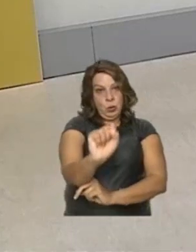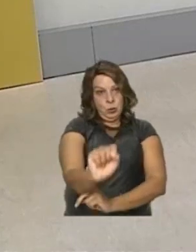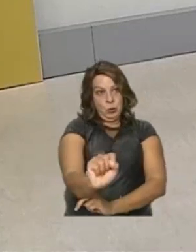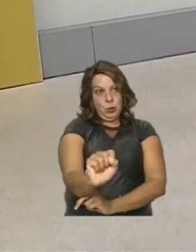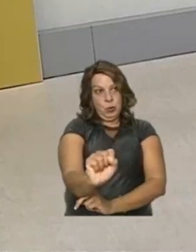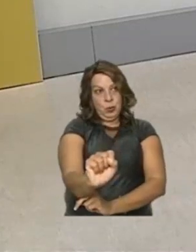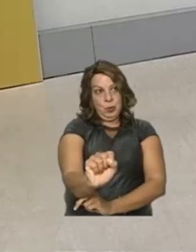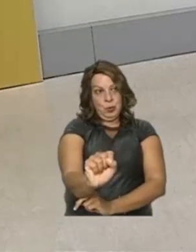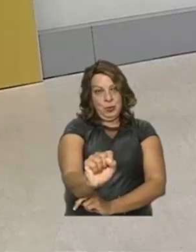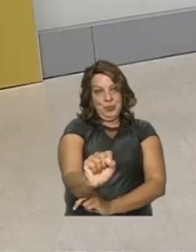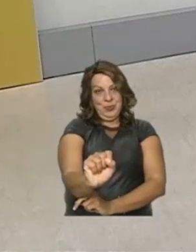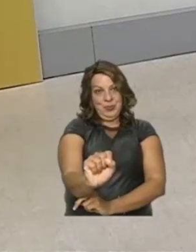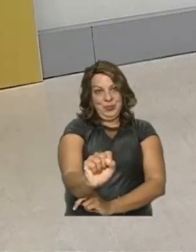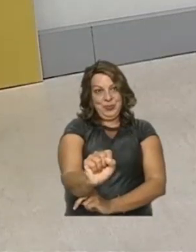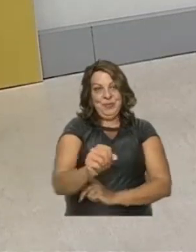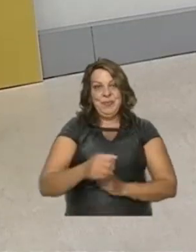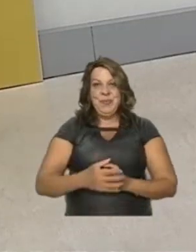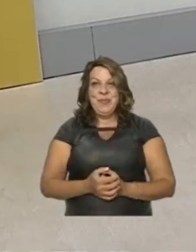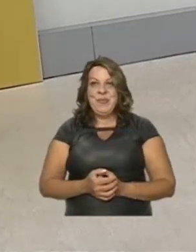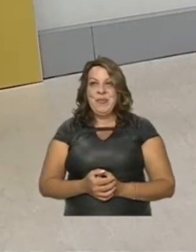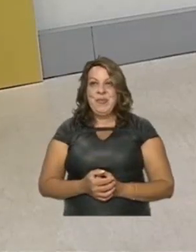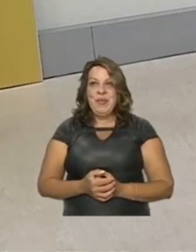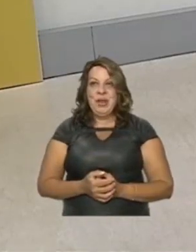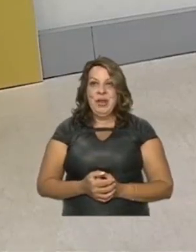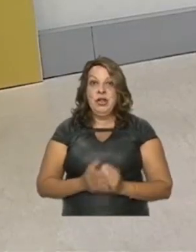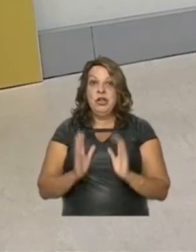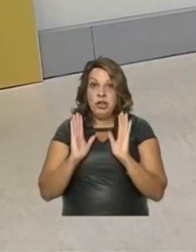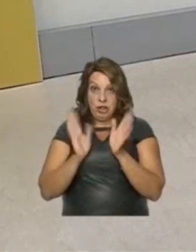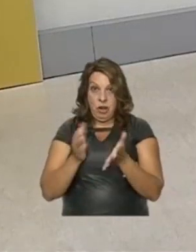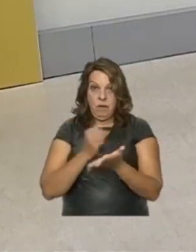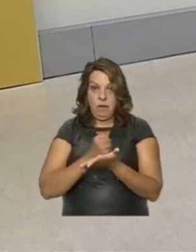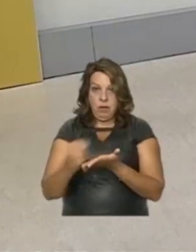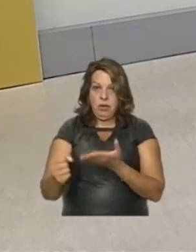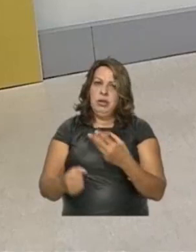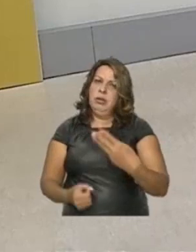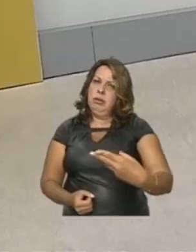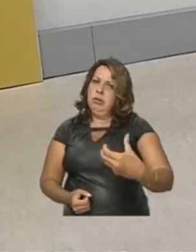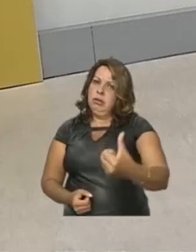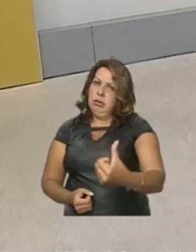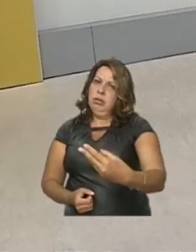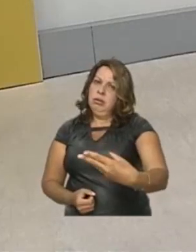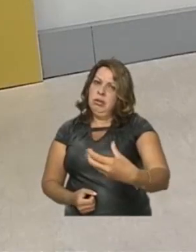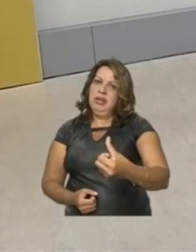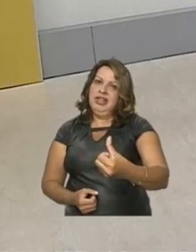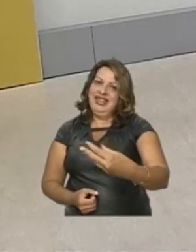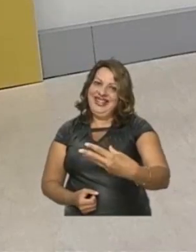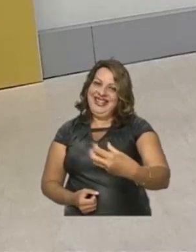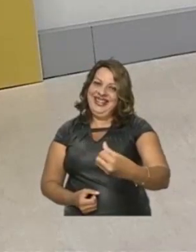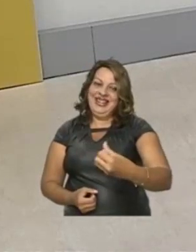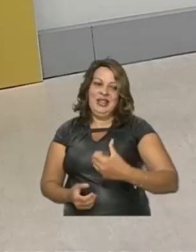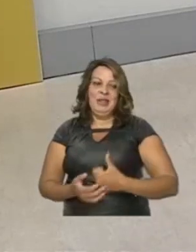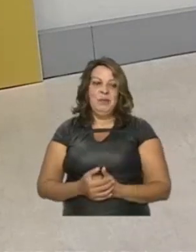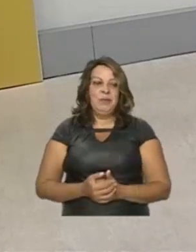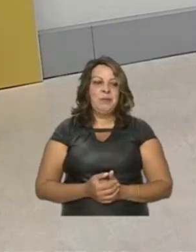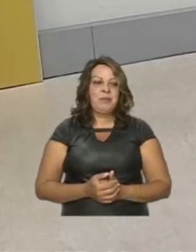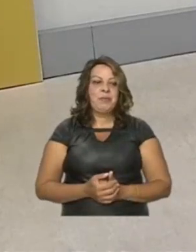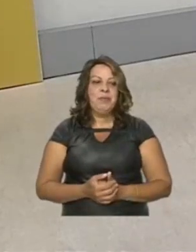ó, número 8. Número 8 já foi, 36 é a bolinha da vez, 36.